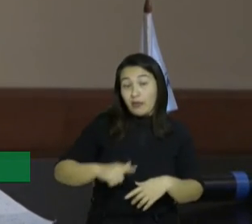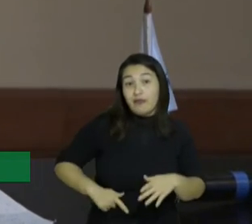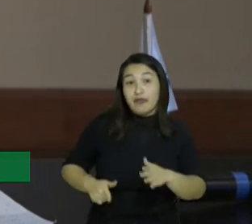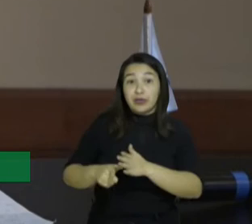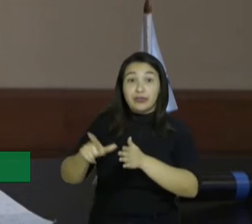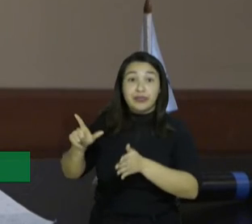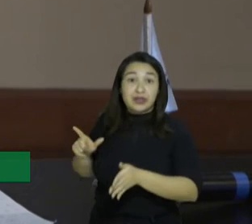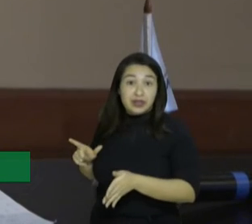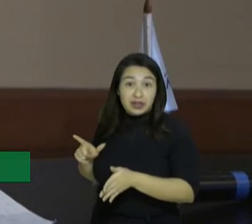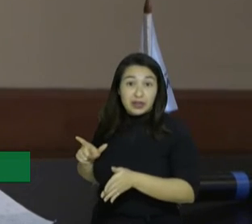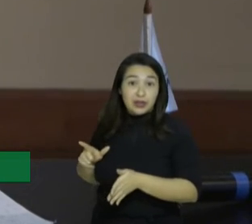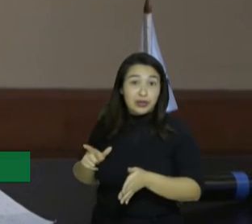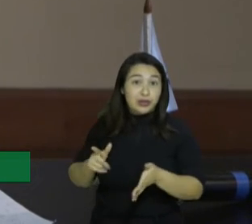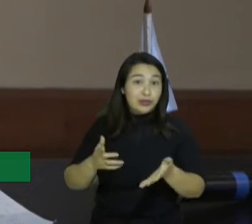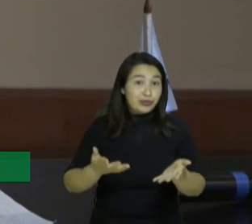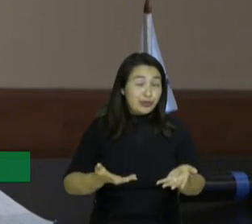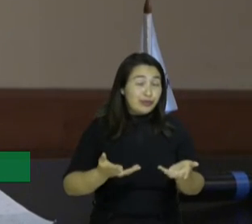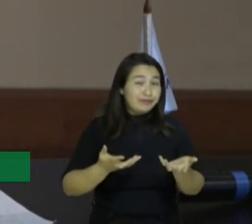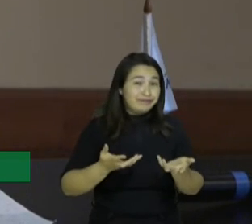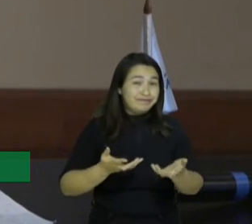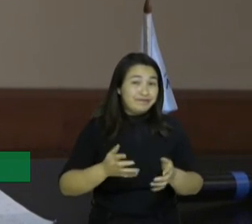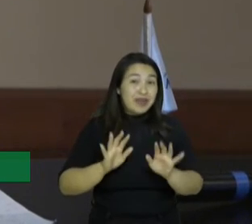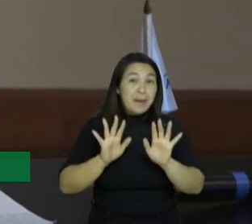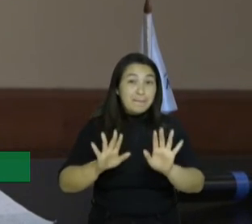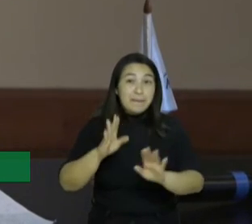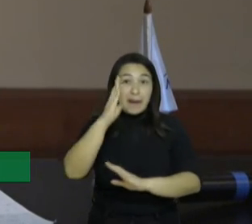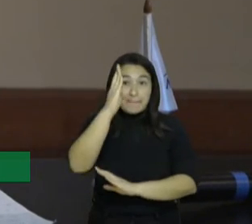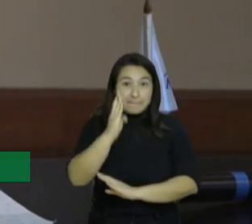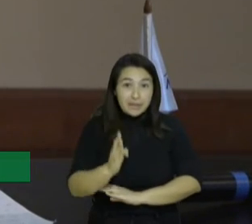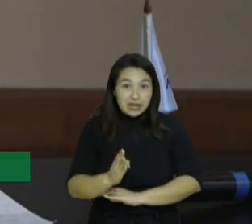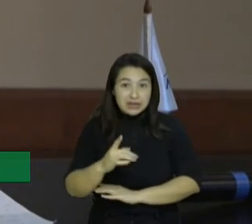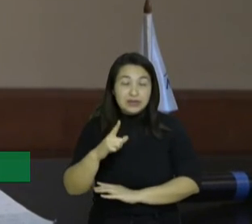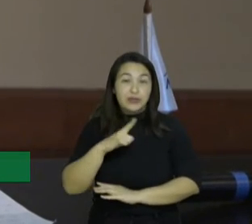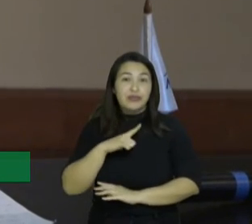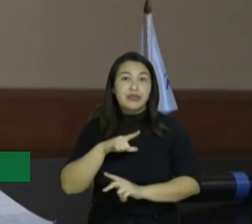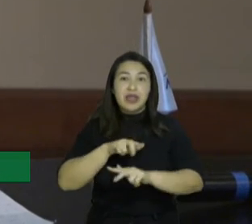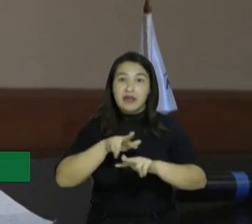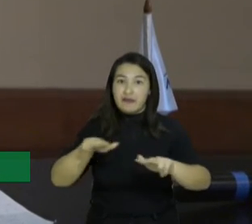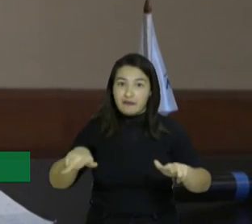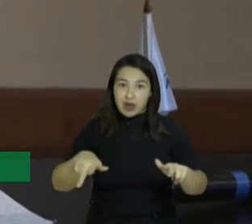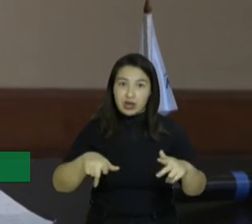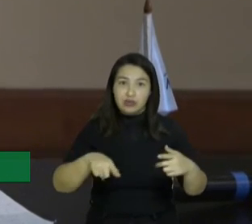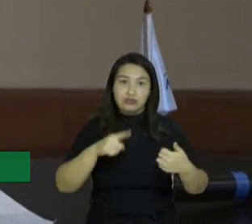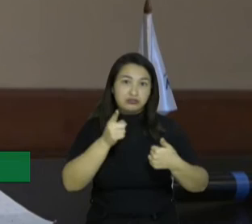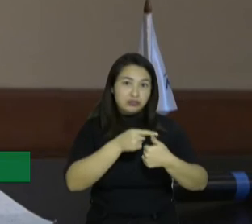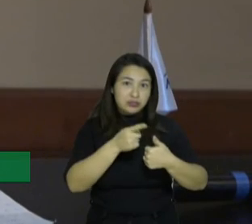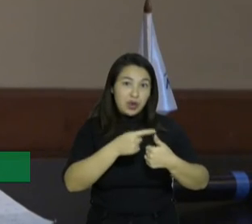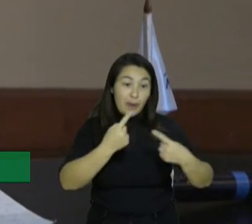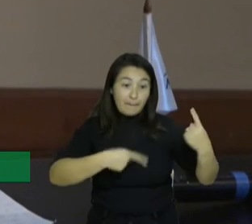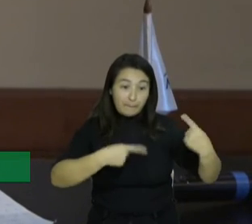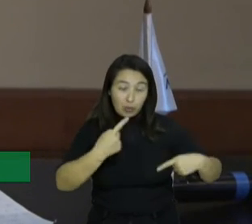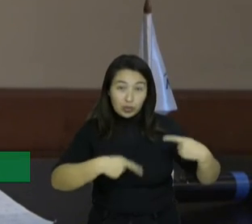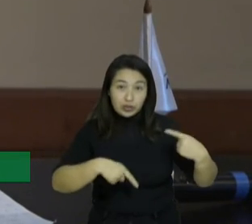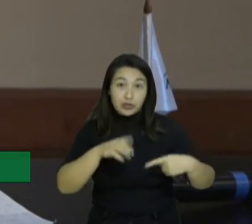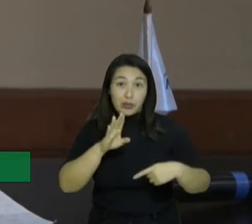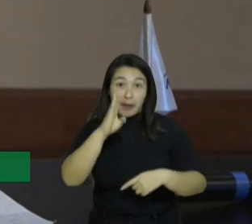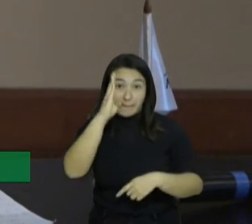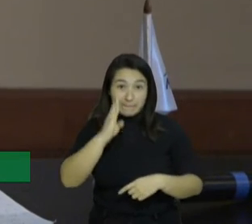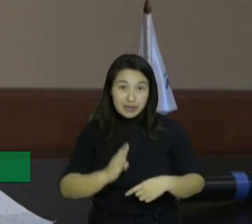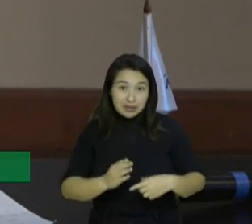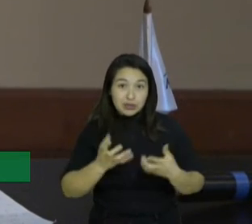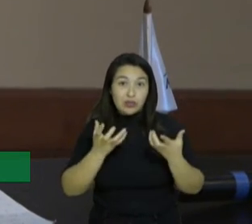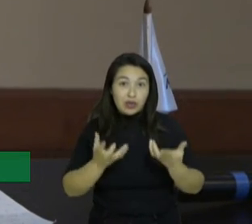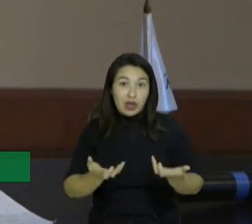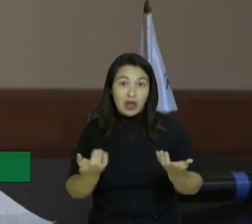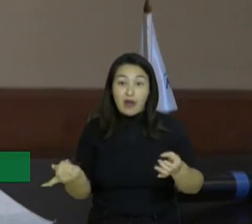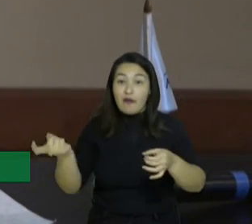tirar Mas é porque o Brasil eh tem vários fatores tem fatores políticos na Argentina a gente vai ter eleição mas o Brasil decidiu reabrir